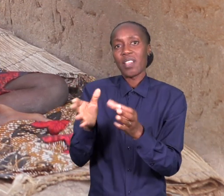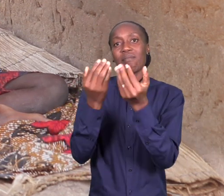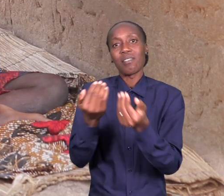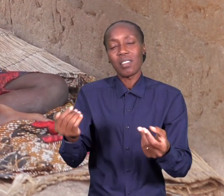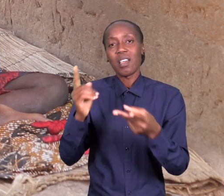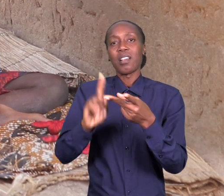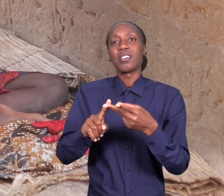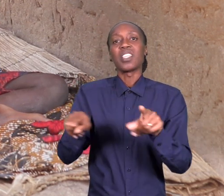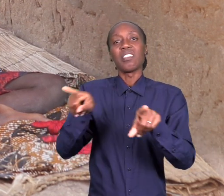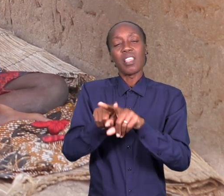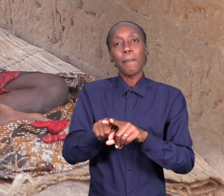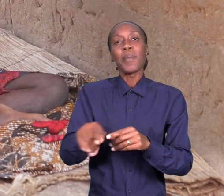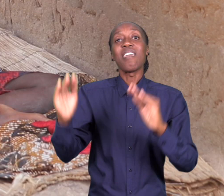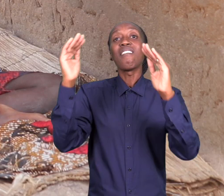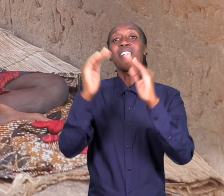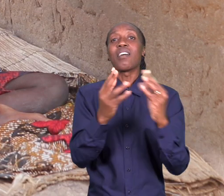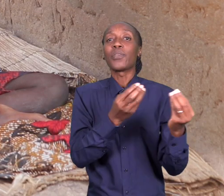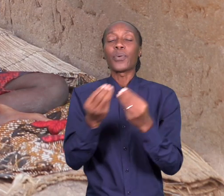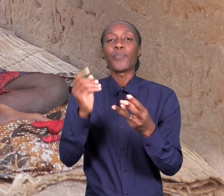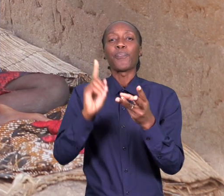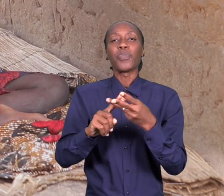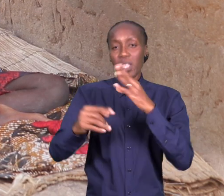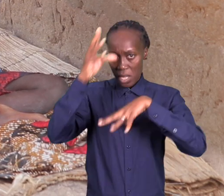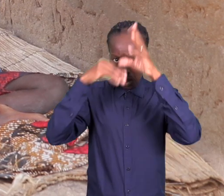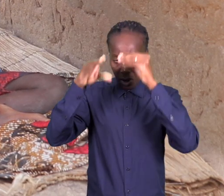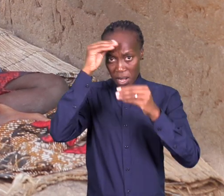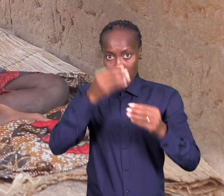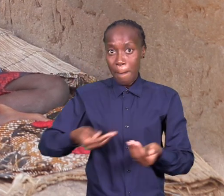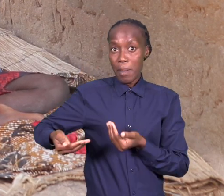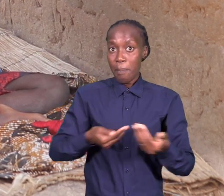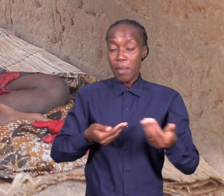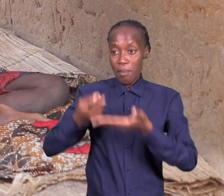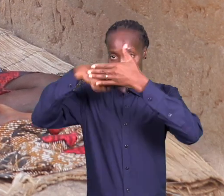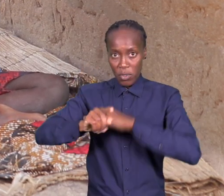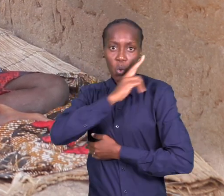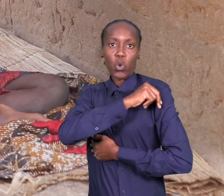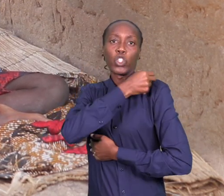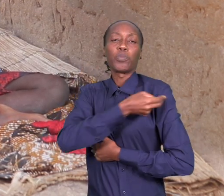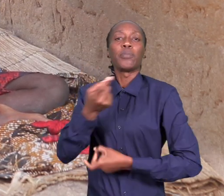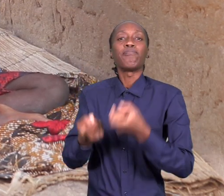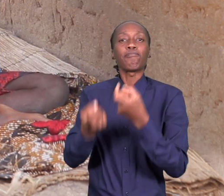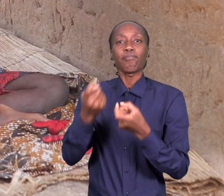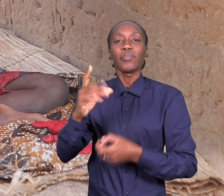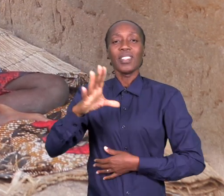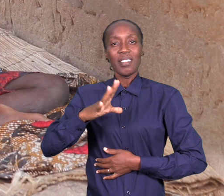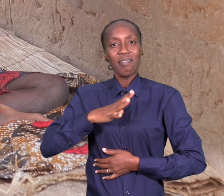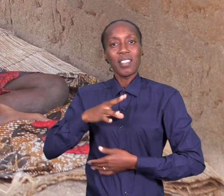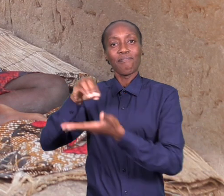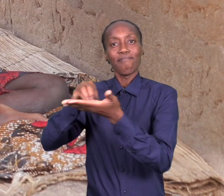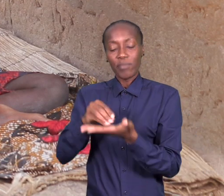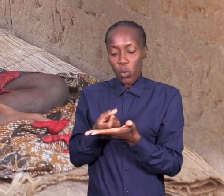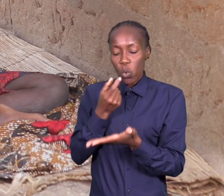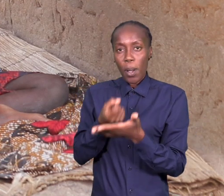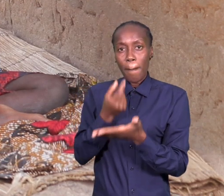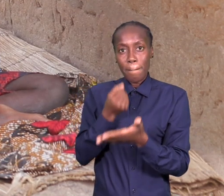das crianças e tratar a minha casa. Também aprendi a levar a criança ao peso e lá nós temos recebido comprimidos